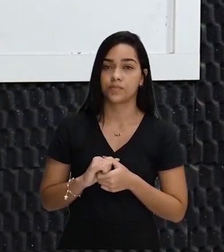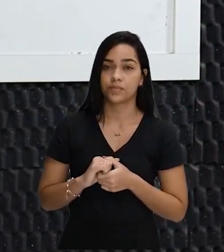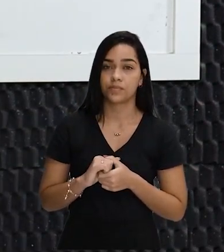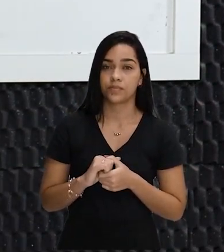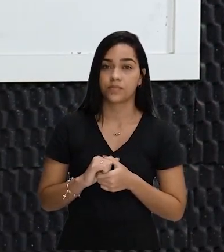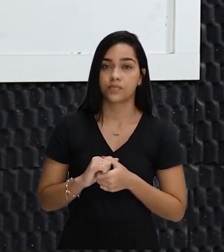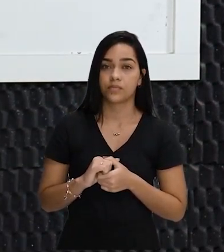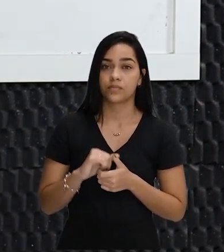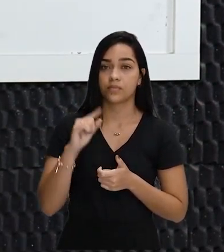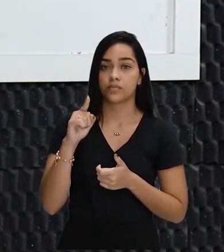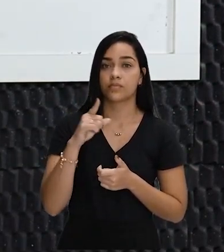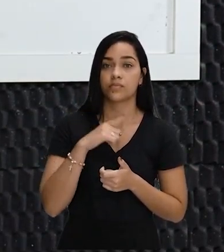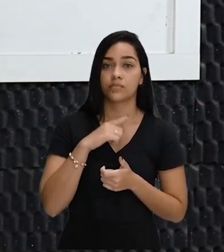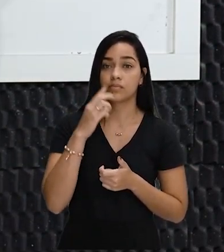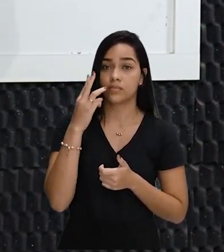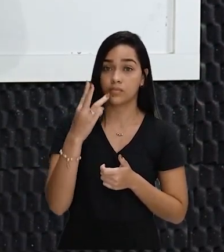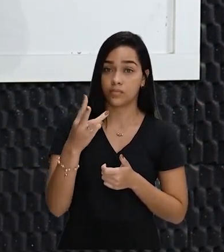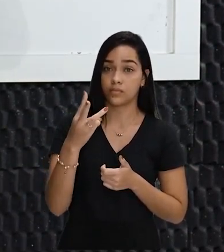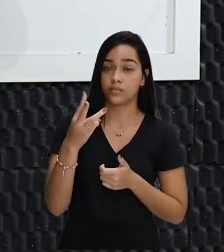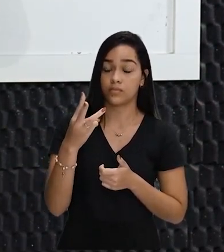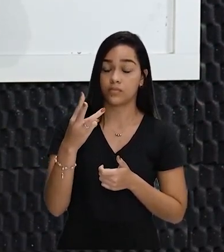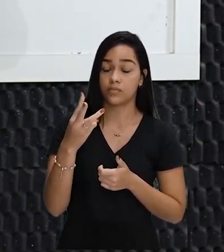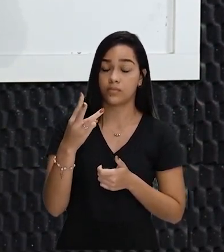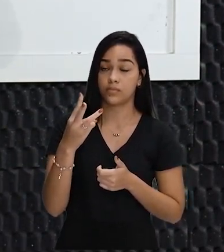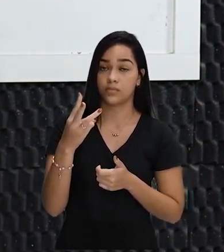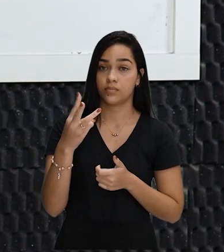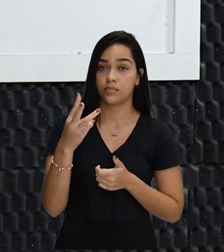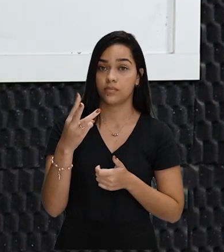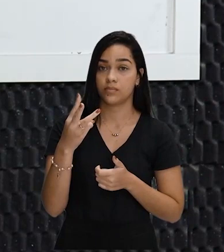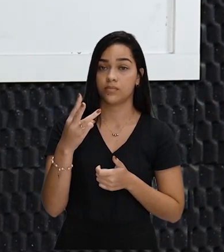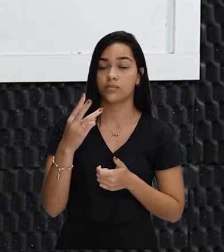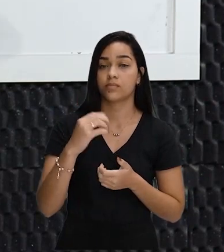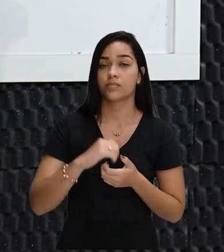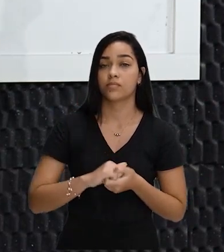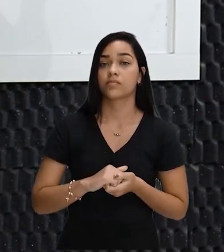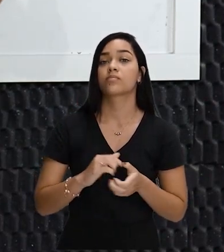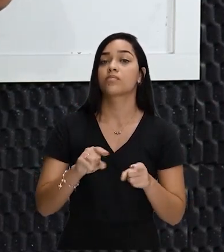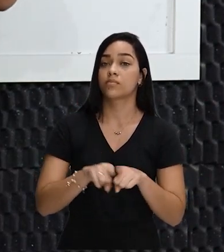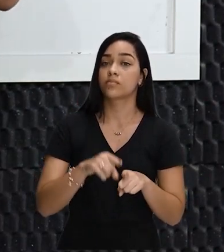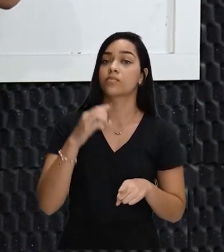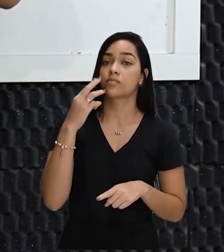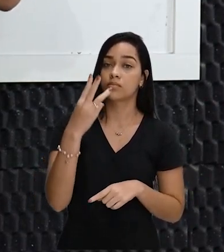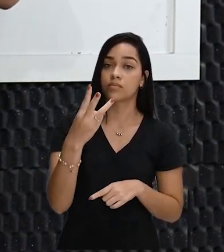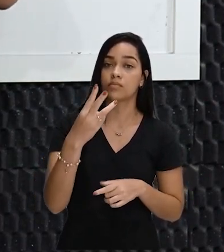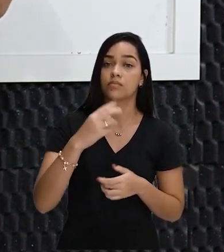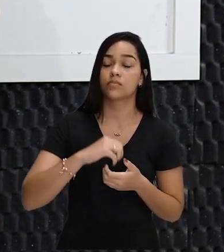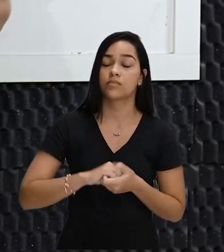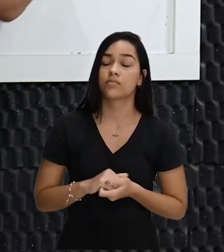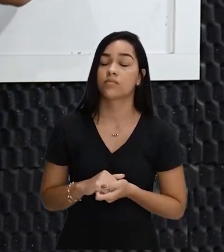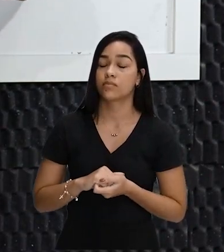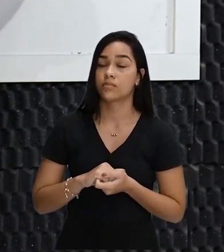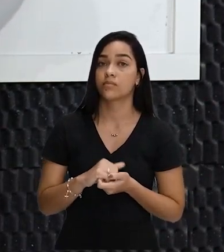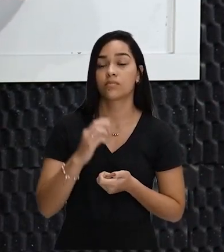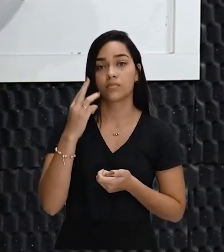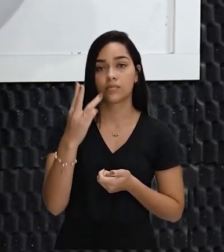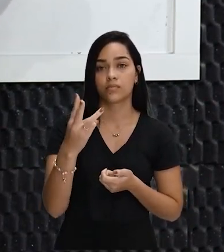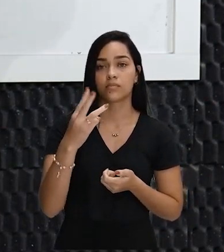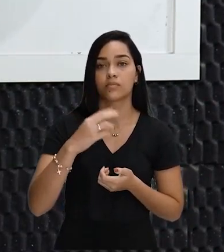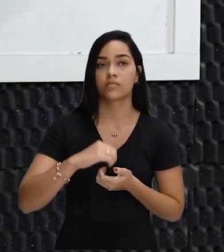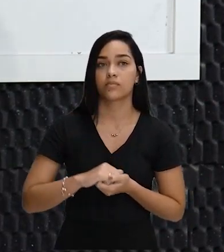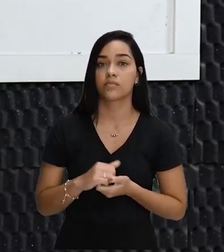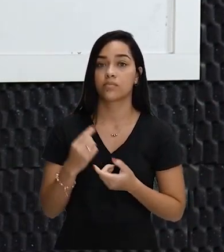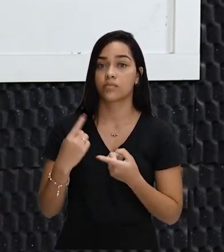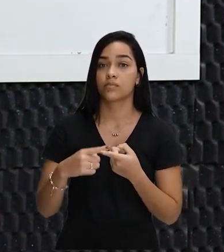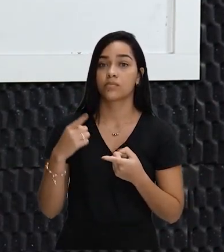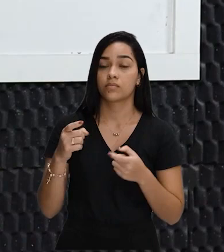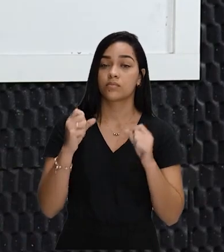tá então aqui você tem três aqui nesse primeiro você tem três e aqui você tem três